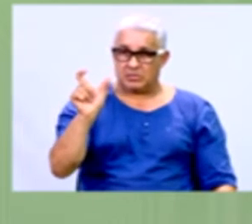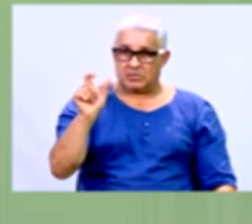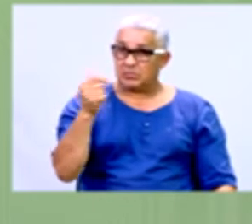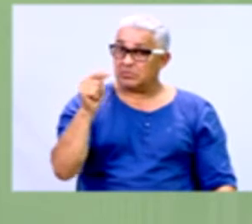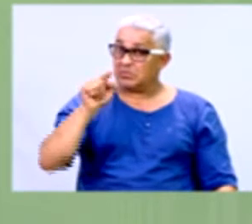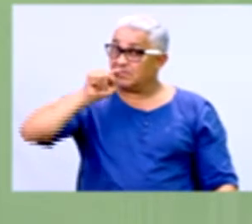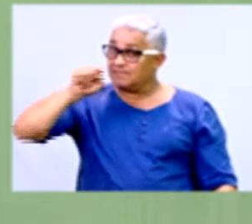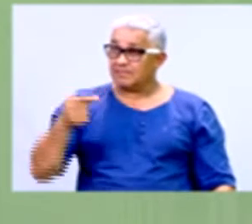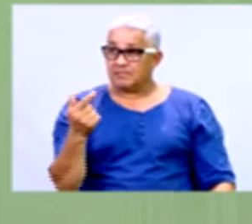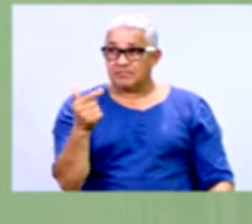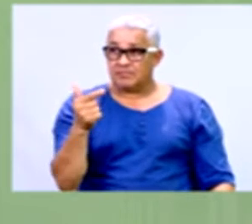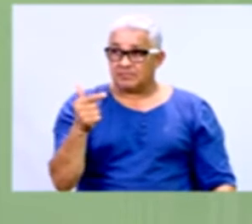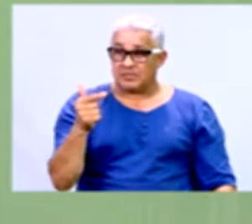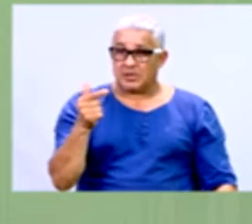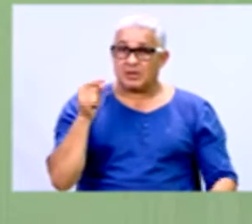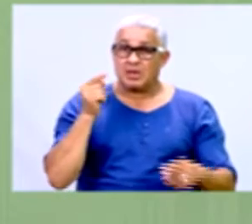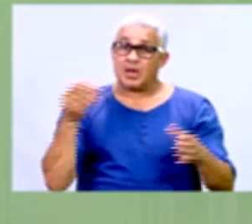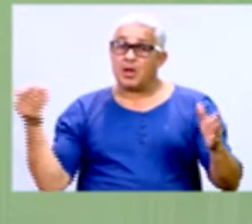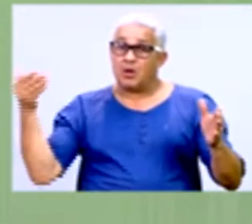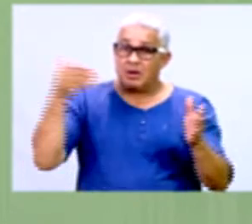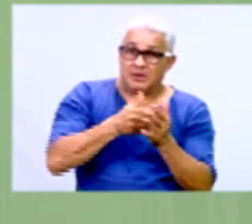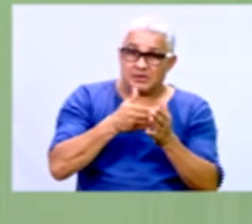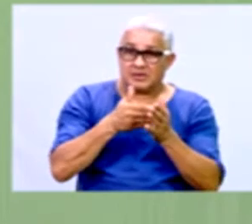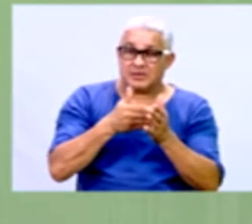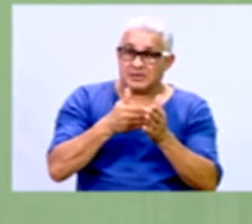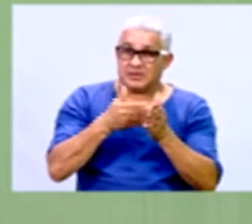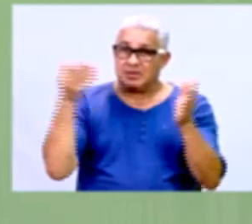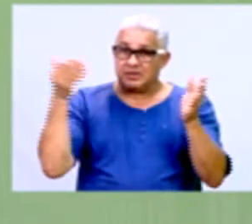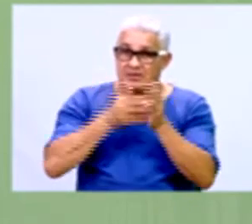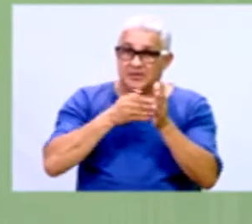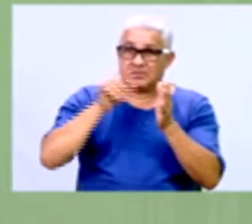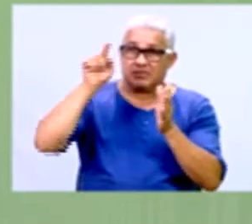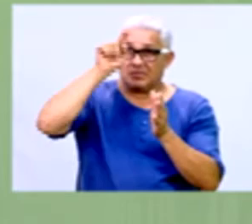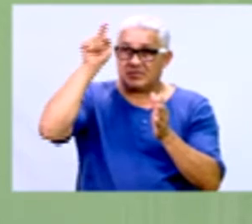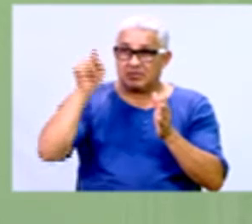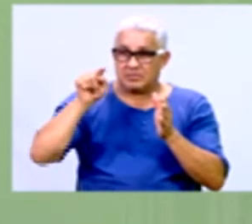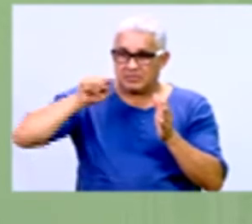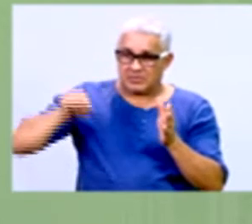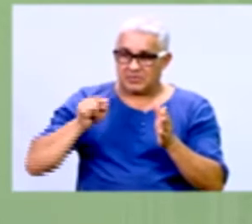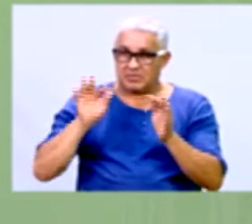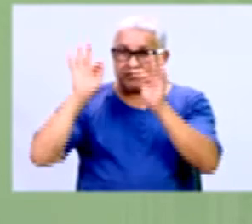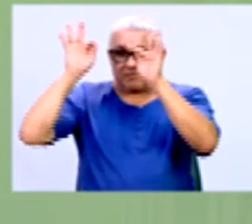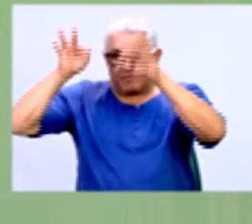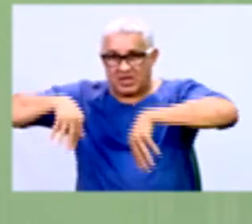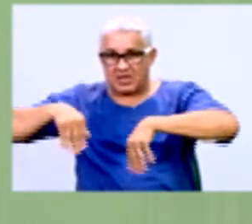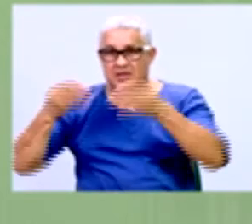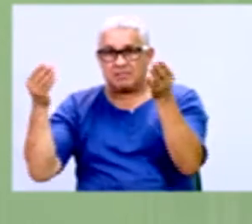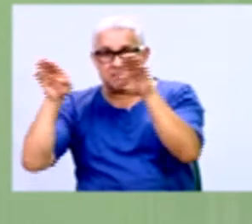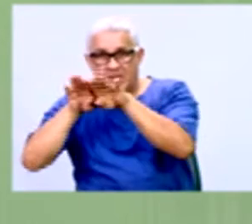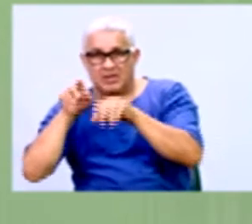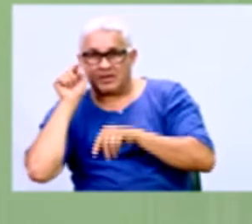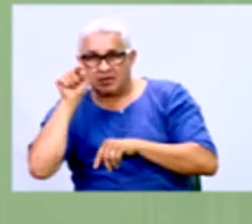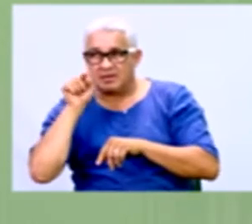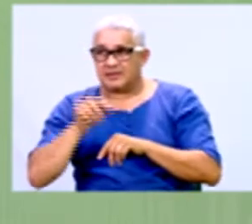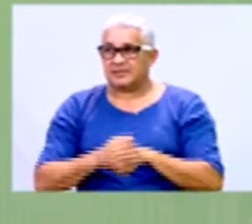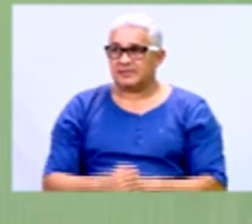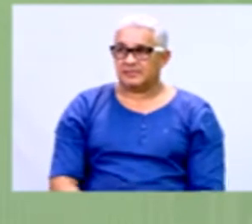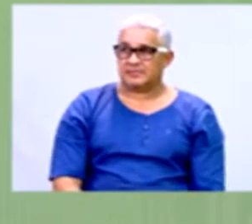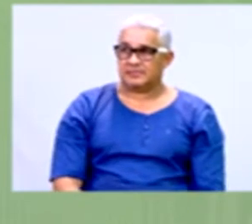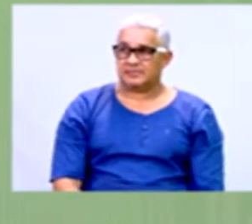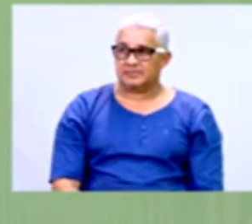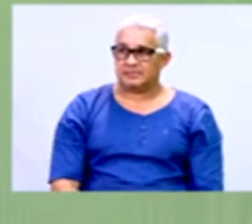Então quer dizer o quê? É a última anotação dessa lista e ela encerrou, certo? Fechamos essa lista com o fechamento